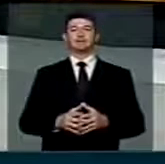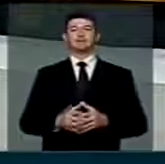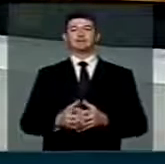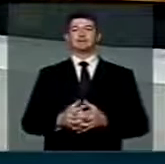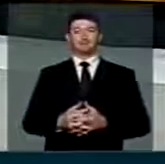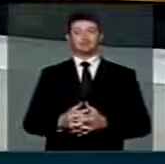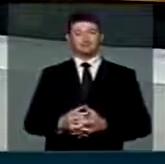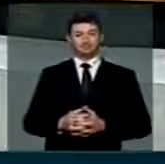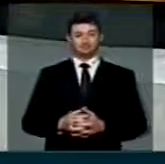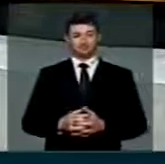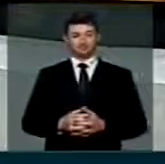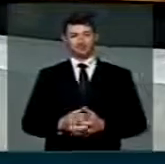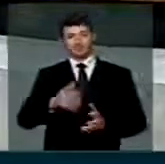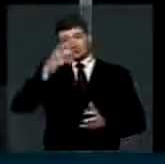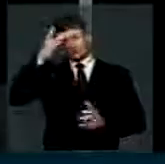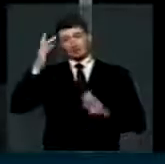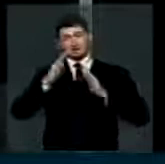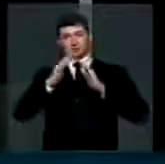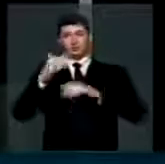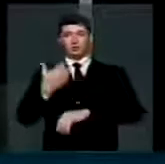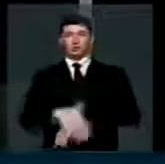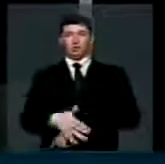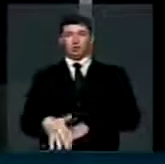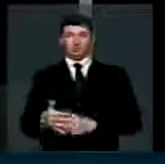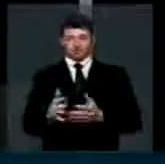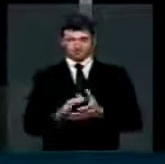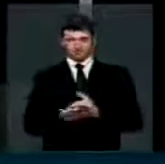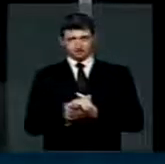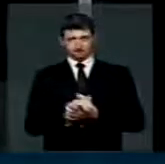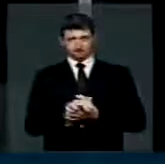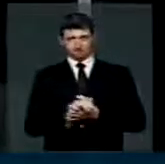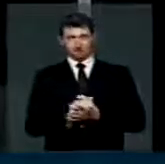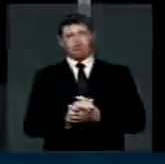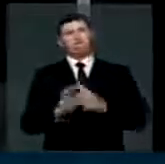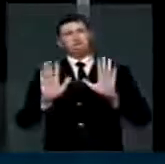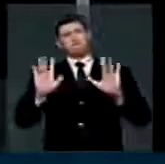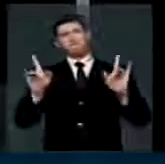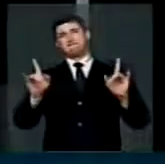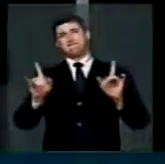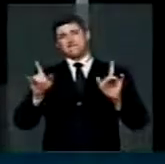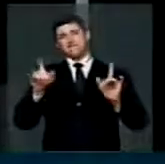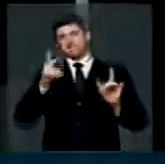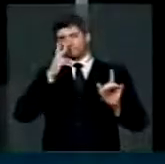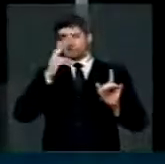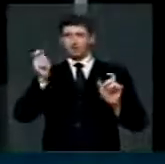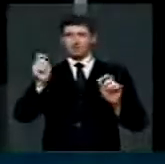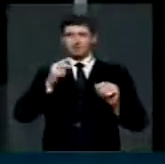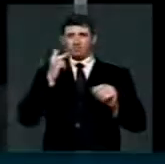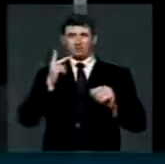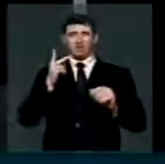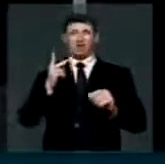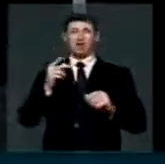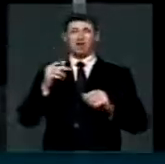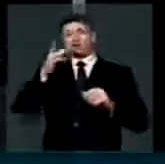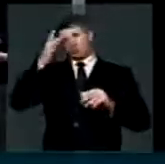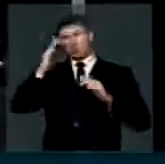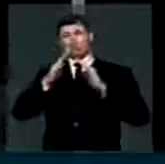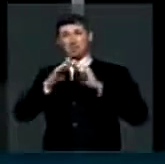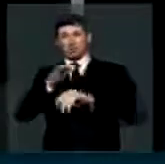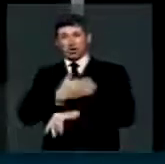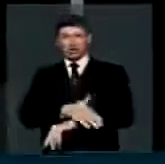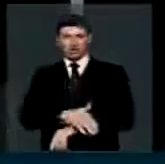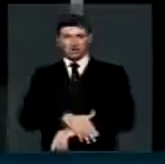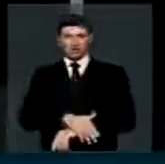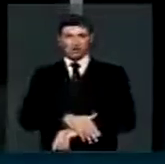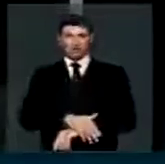é os moradores de rua. Eu diria, não moradores de rua, mas